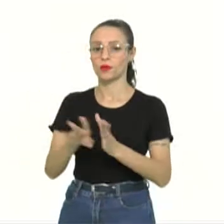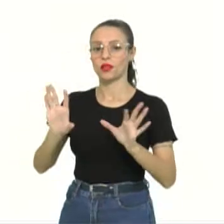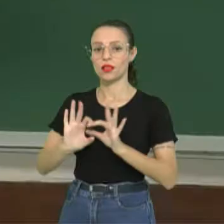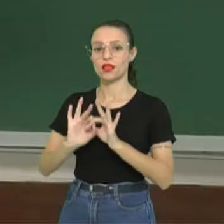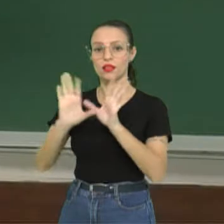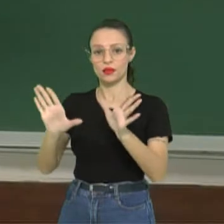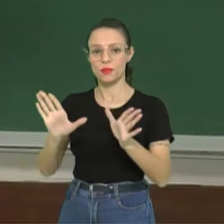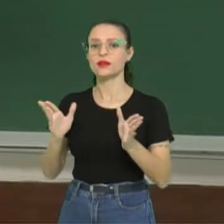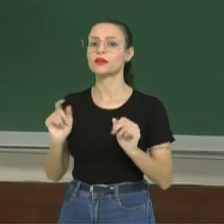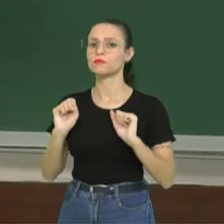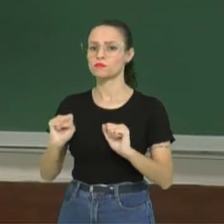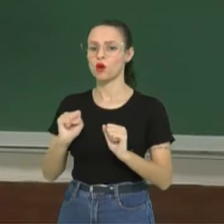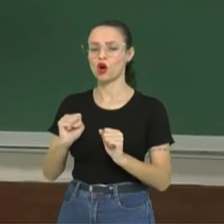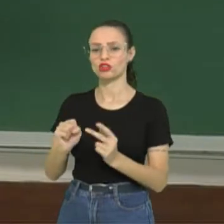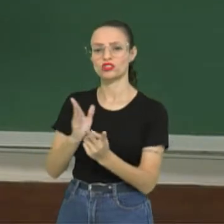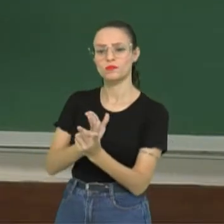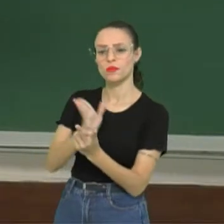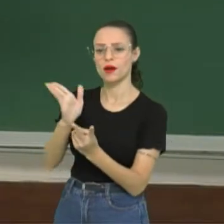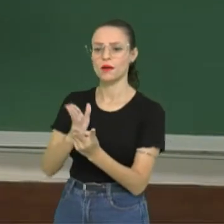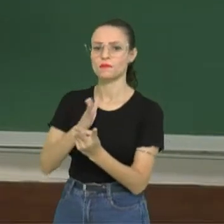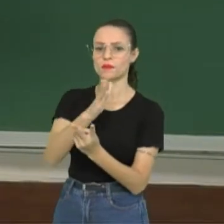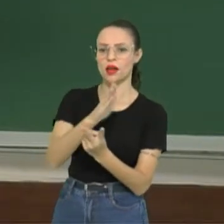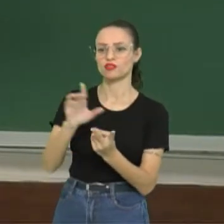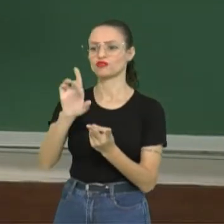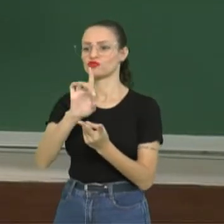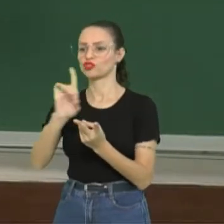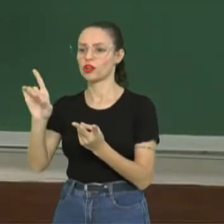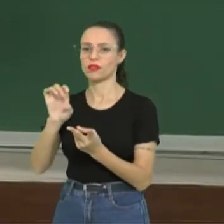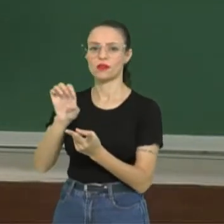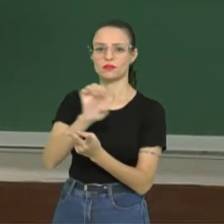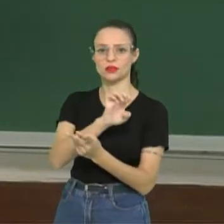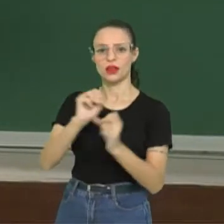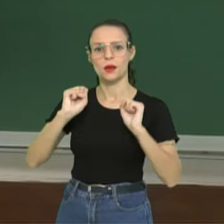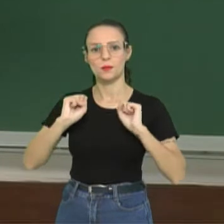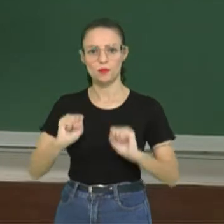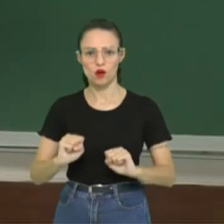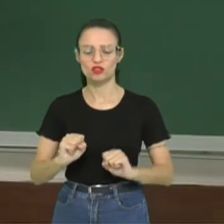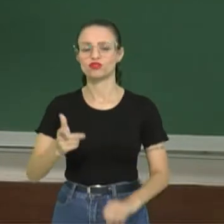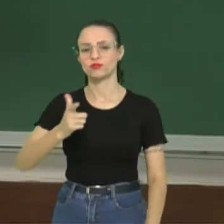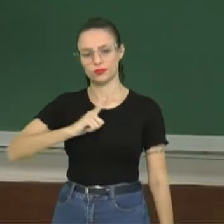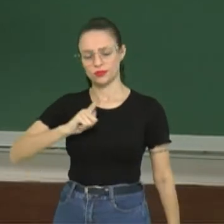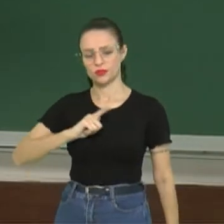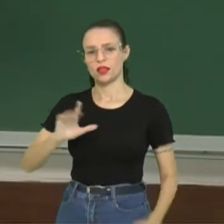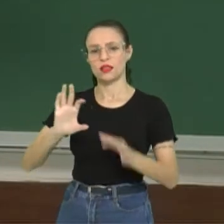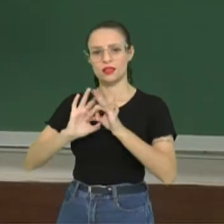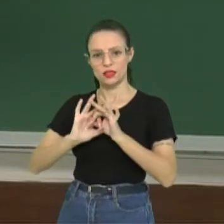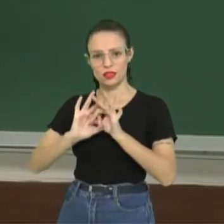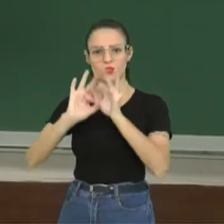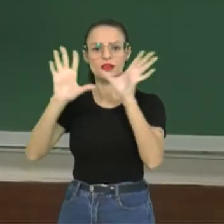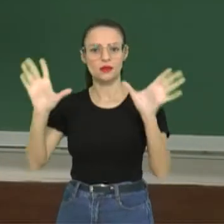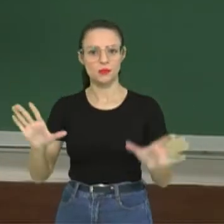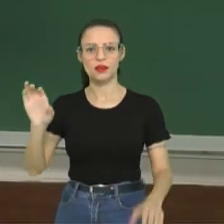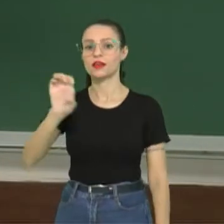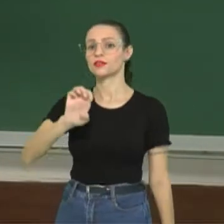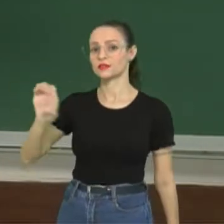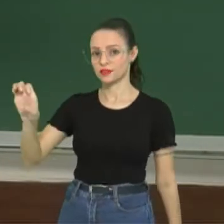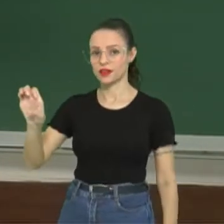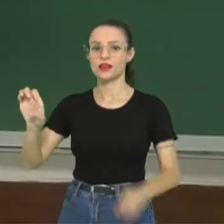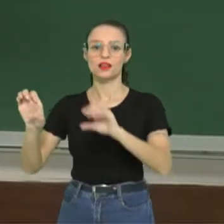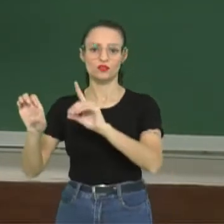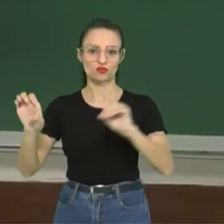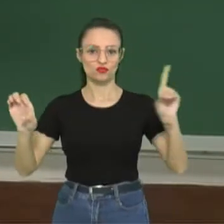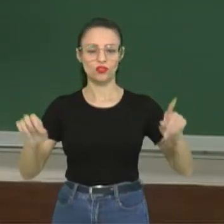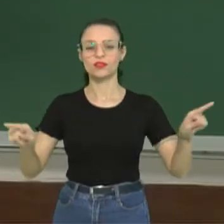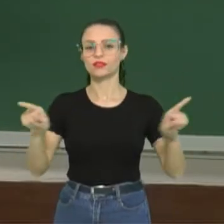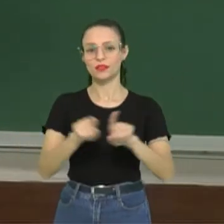libertar arianos podem se adequar a possibilidade da gente encontrar libertari anos libertários né de esquerda e